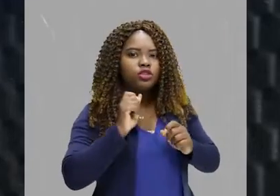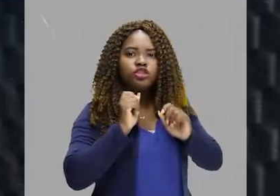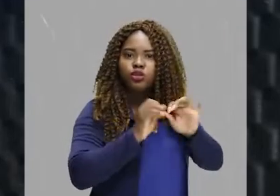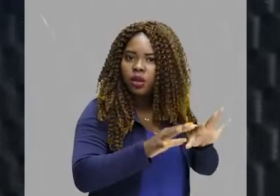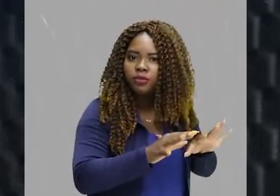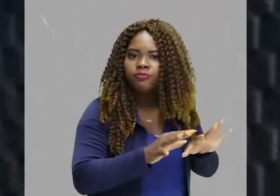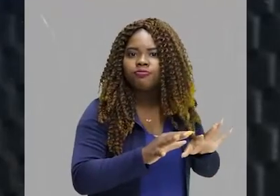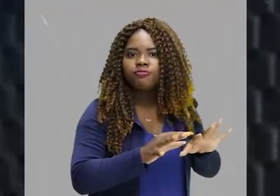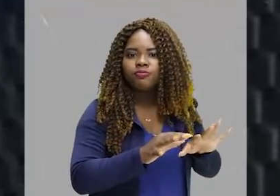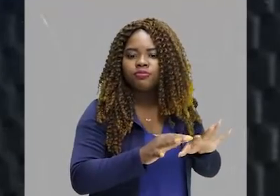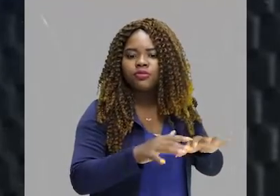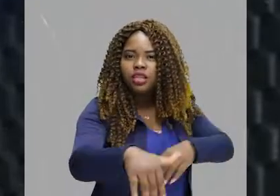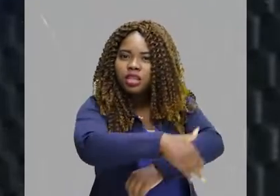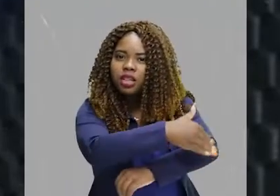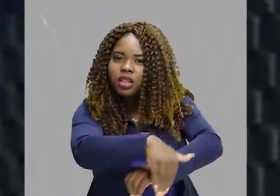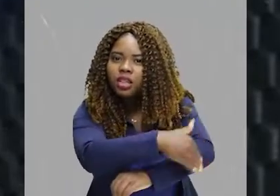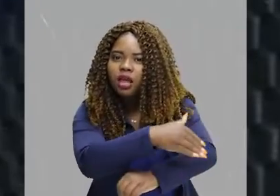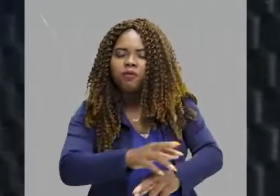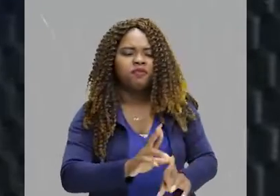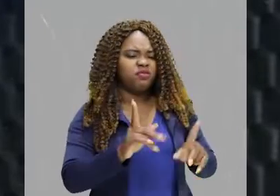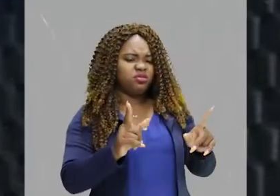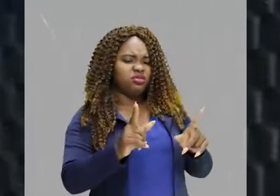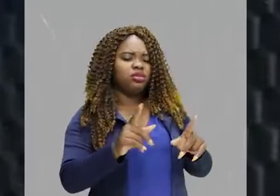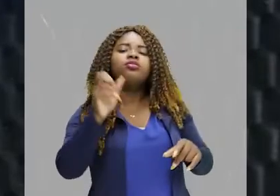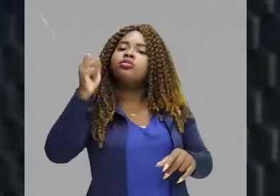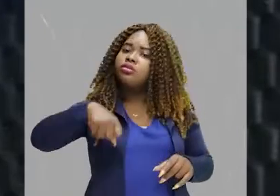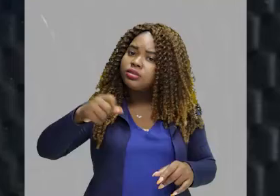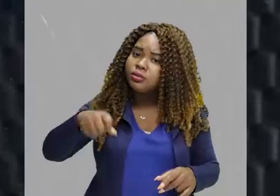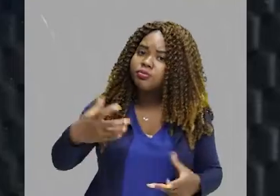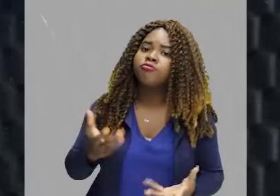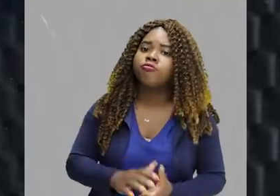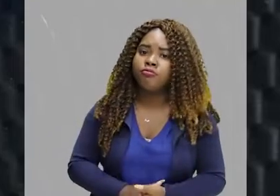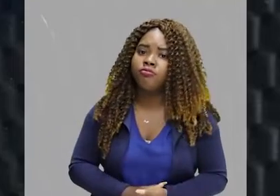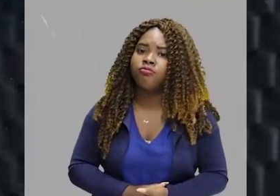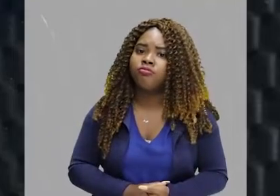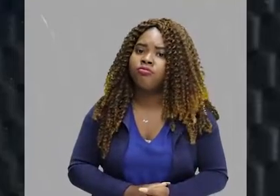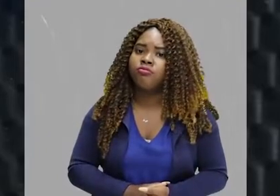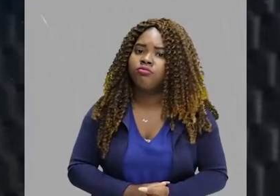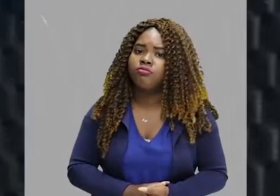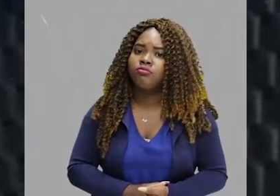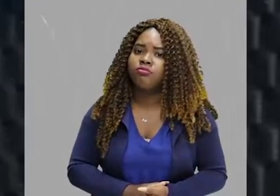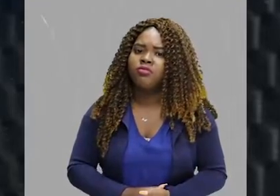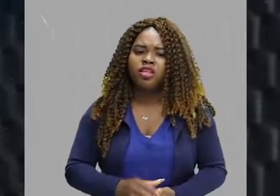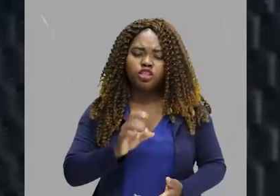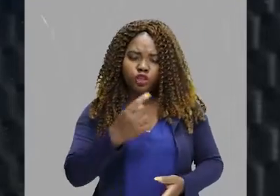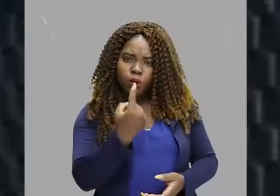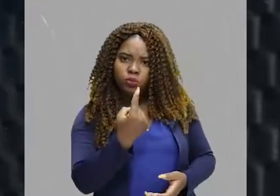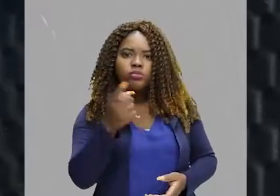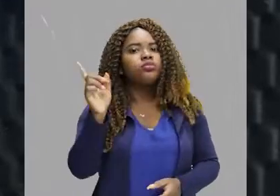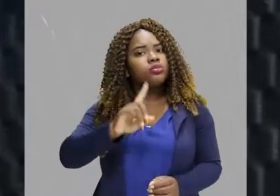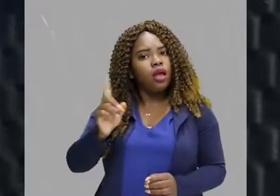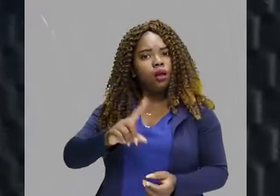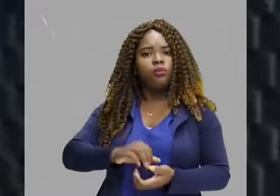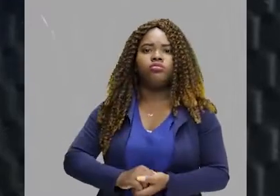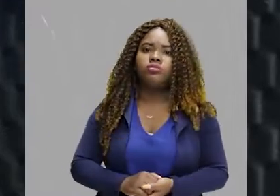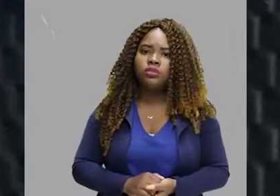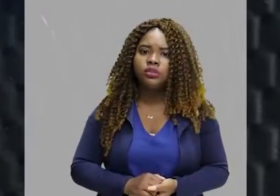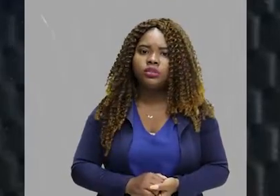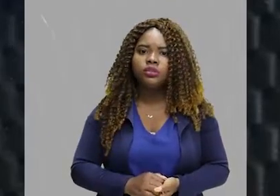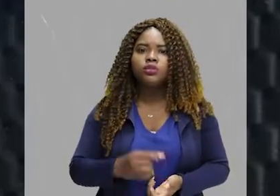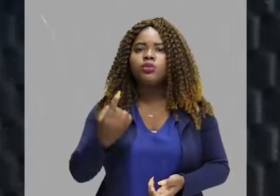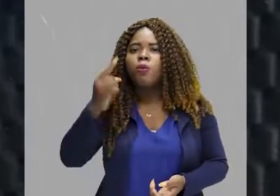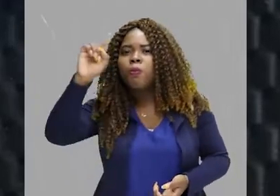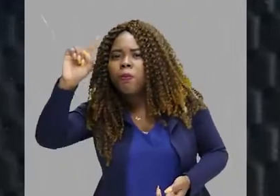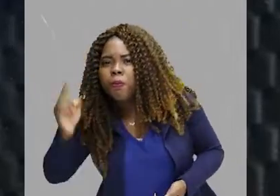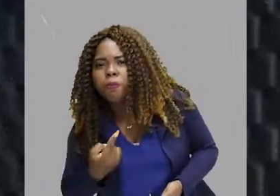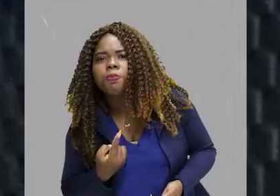forma e agir como você agiu, aí não é só um papel de bombom. São 100, 1000, 1 milhão de papéis de bombons que não vão estar mais na